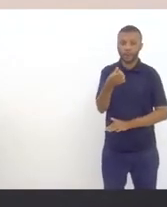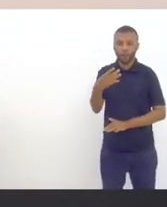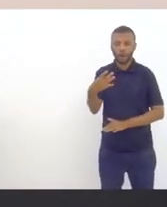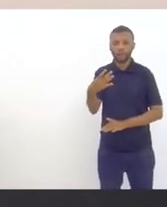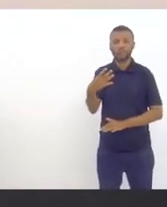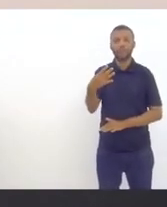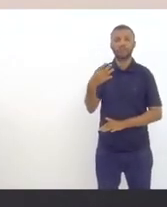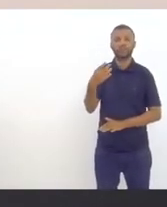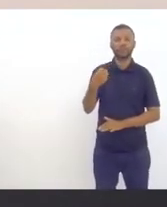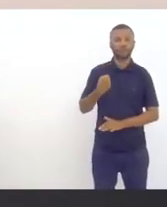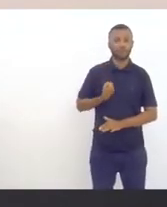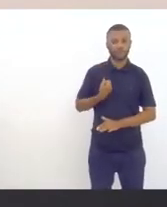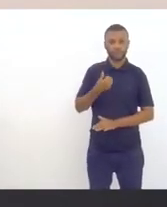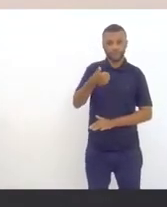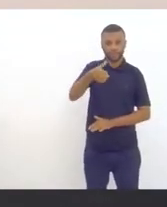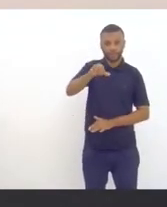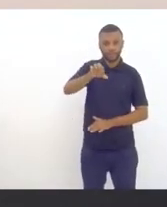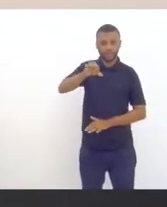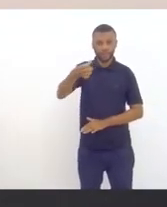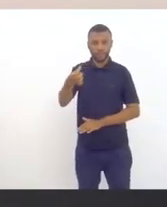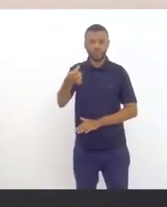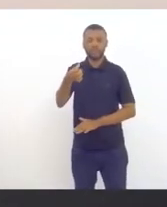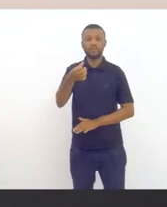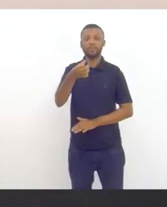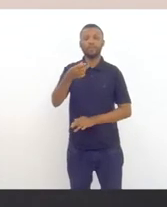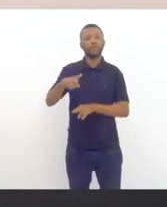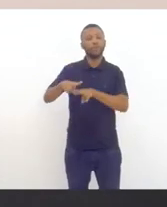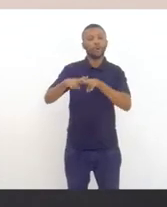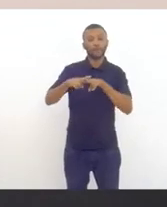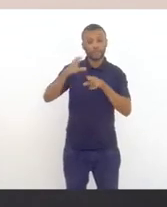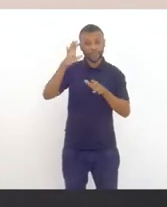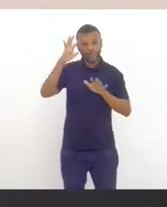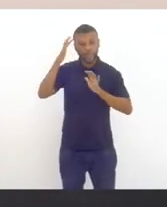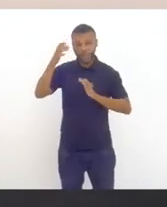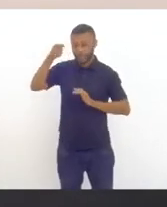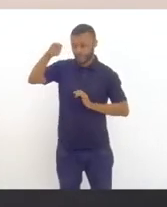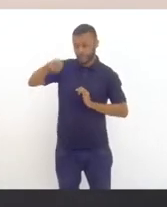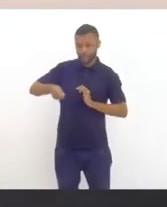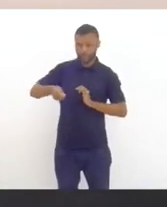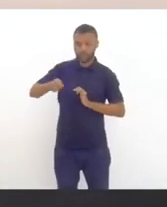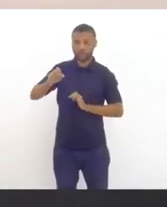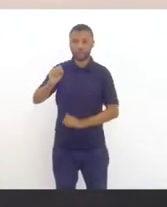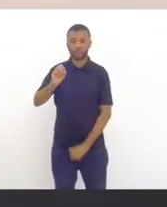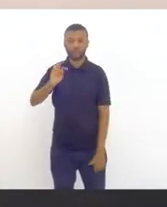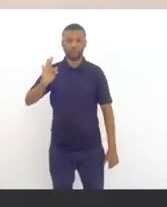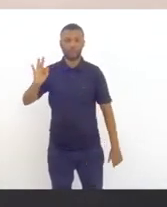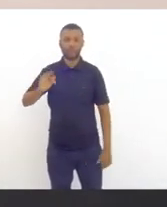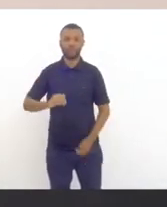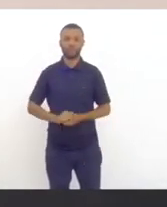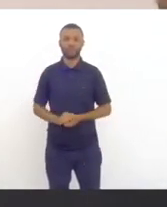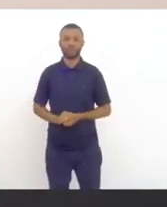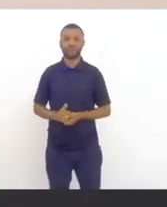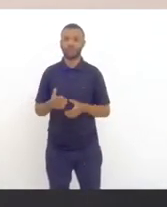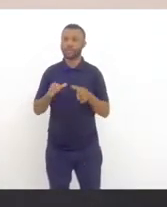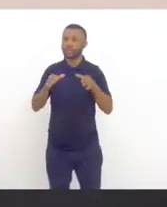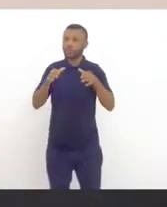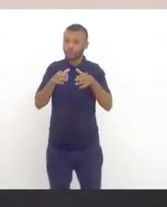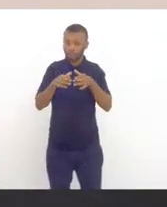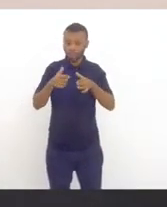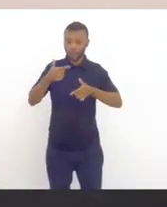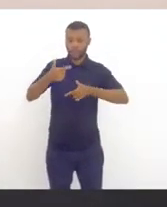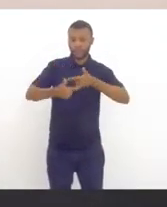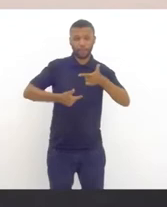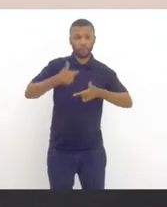em razão da decisão do Supremo. Este grupo de trabalho fez o seu dever de casa.